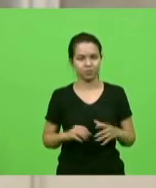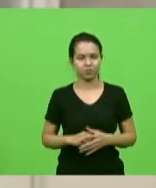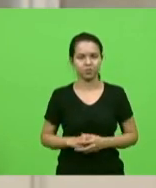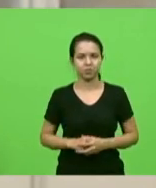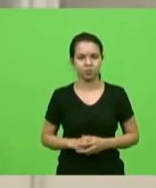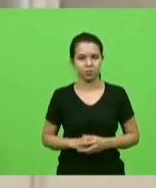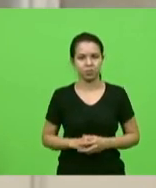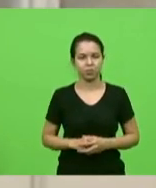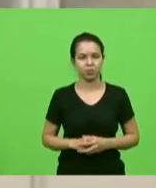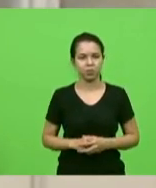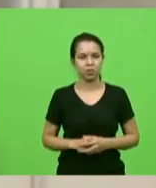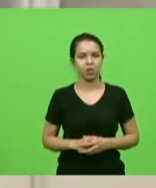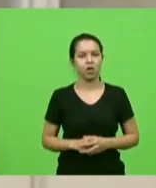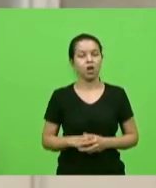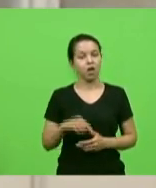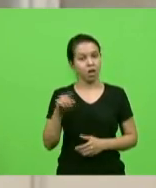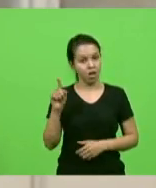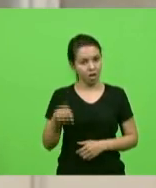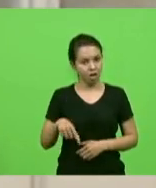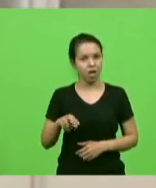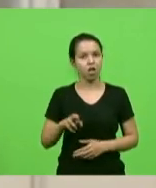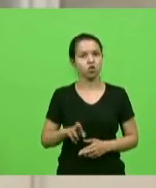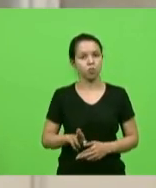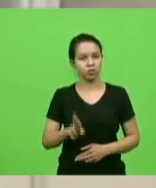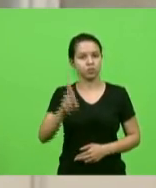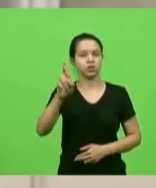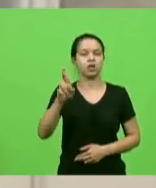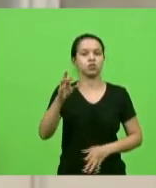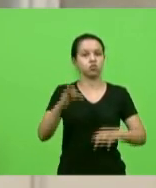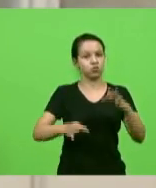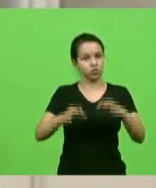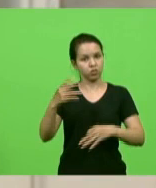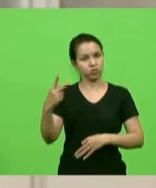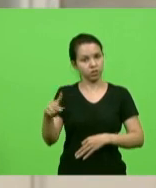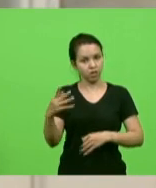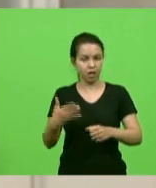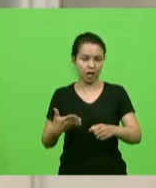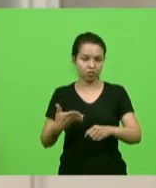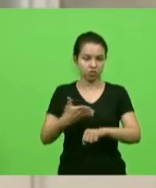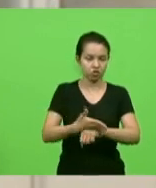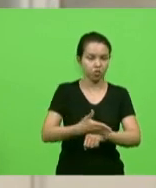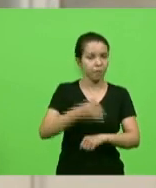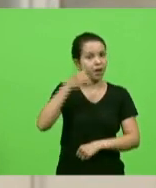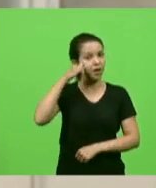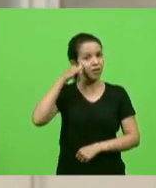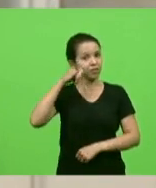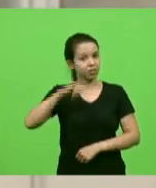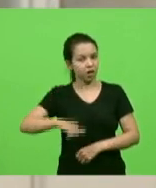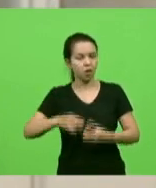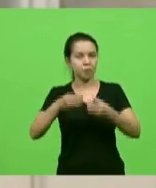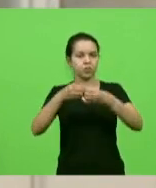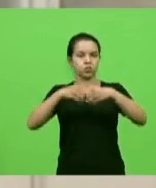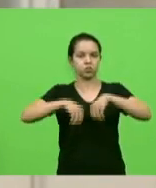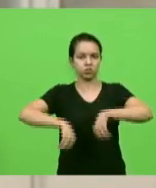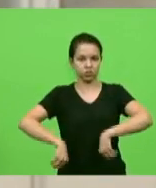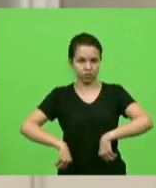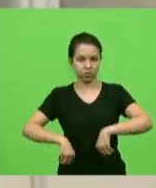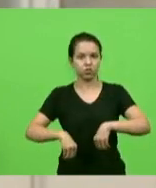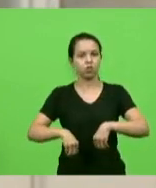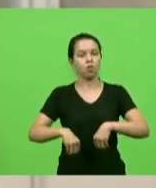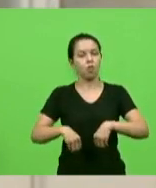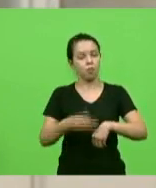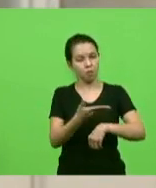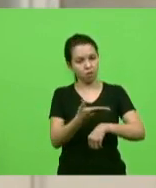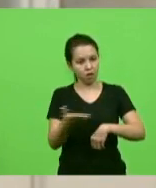da violação do dever jurídico de agir para impedir o resultado de noso cometido por